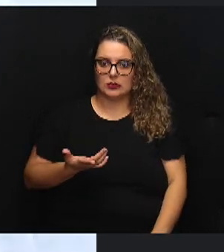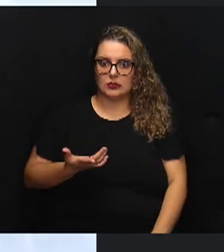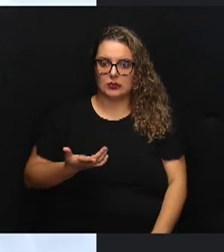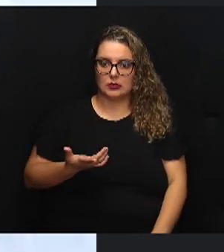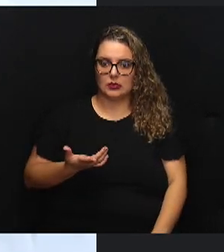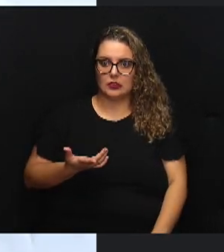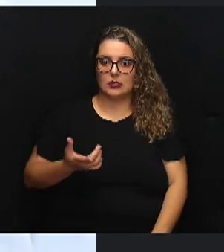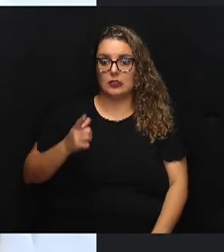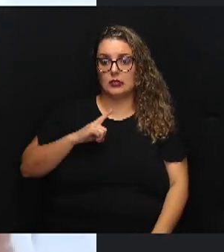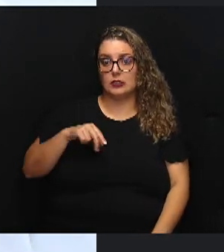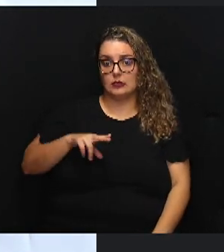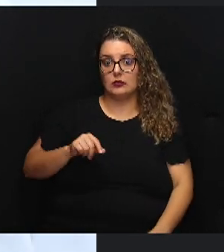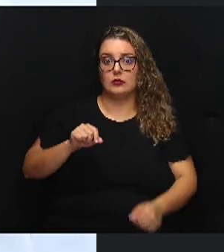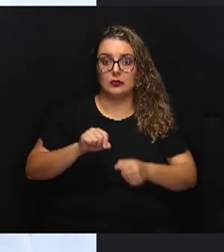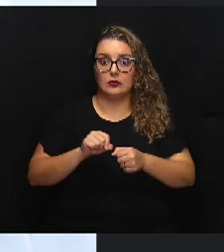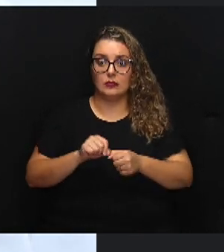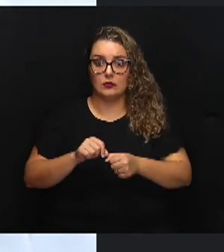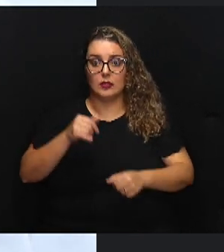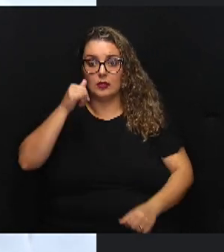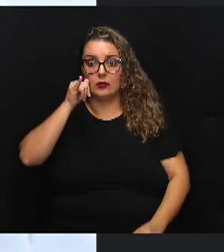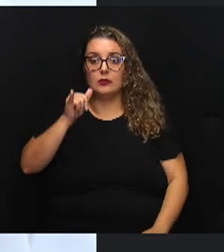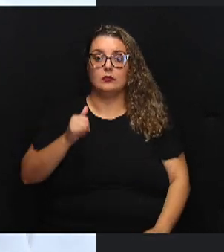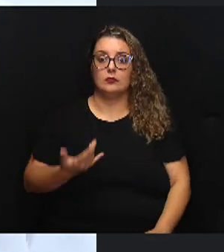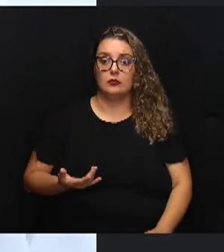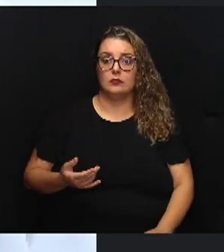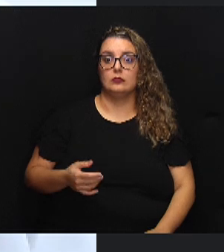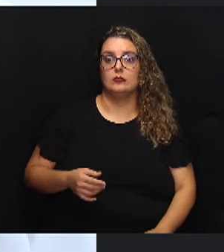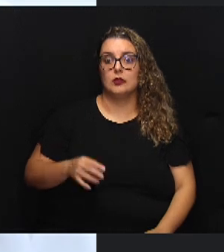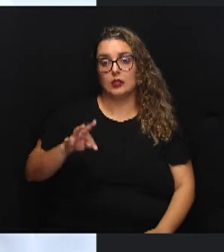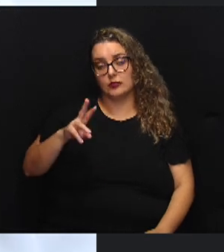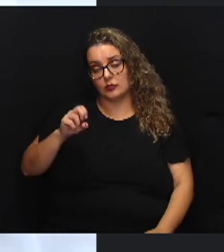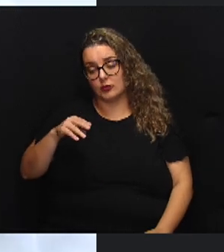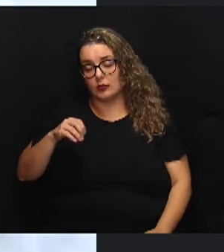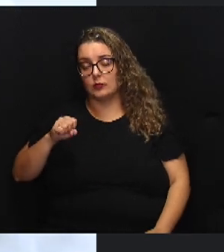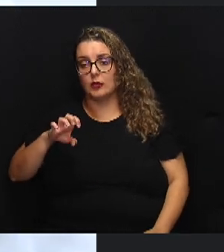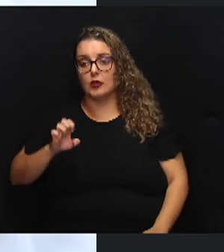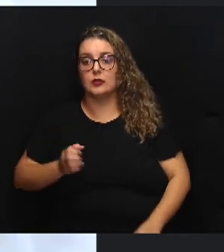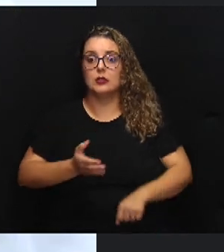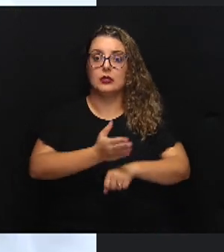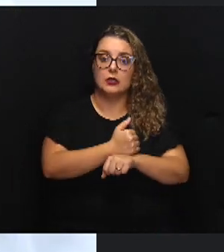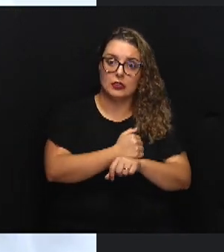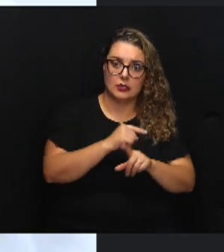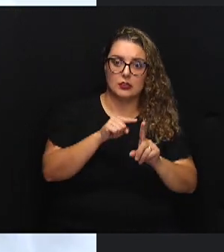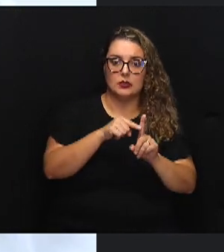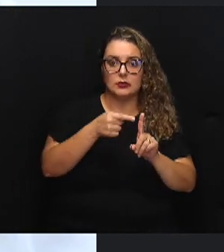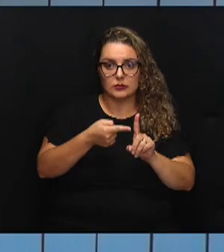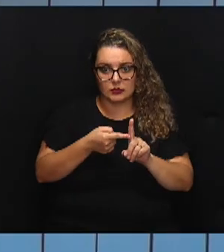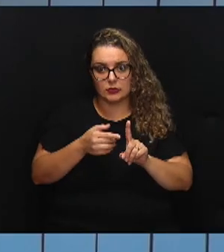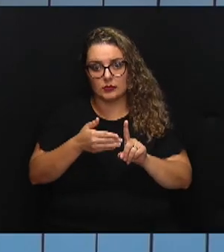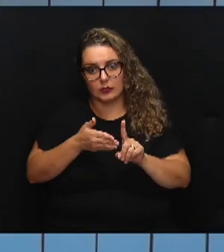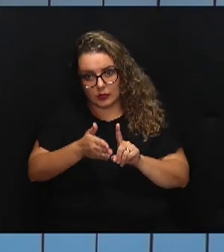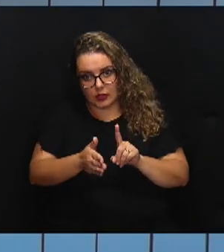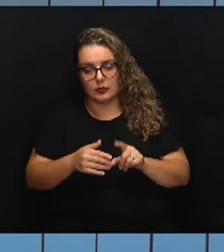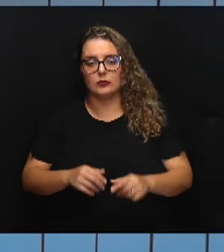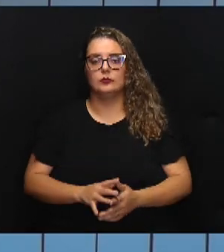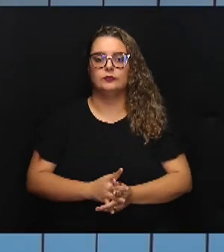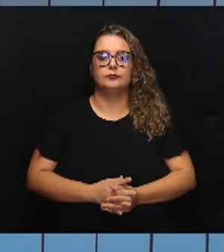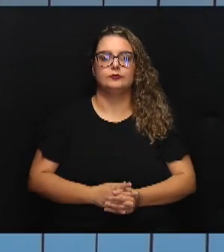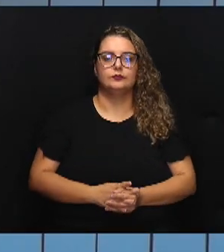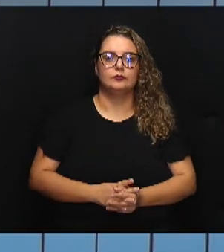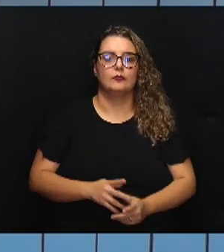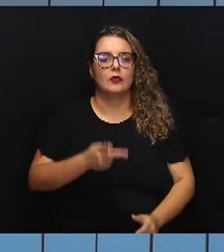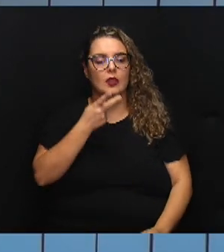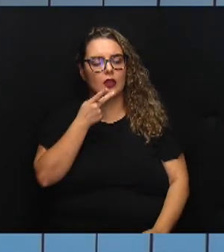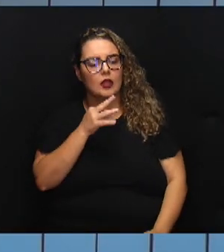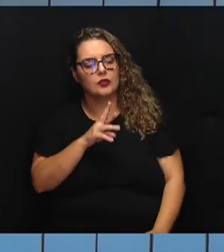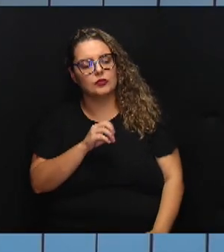ou deve fazer uma prevenção para a trombose ao longo da gestação ou do puerpério. Doutora, você comentou que a